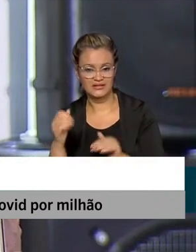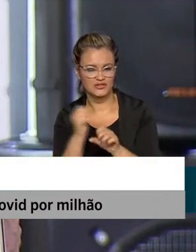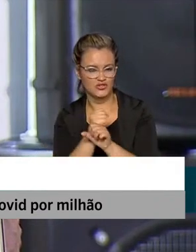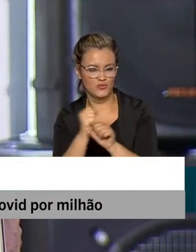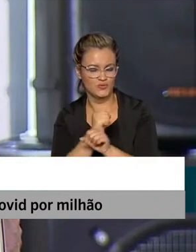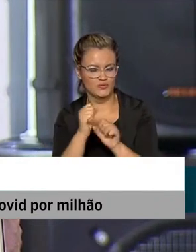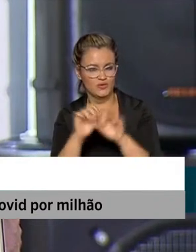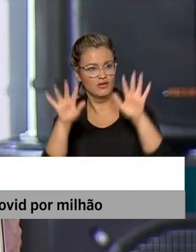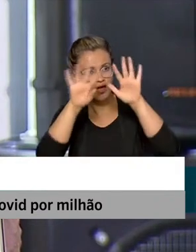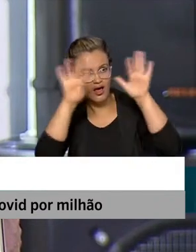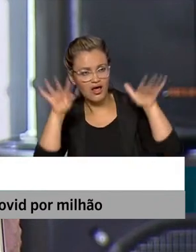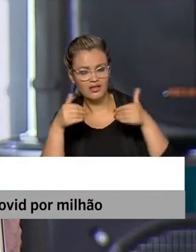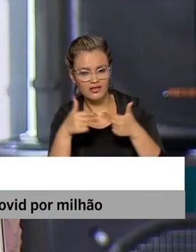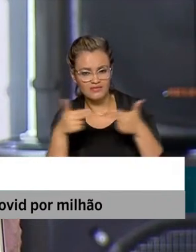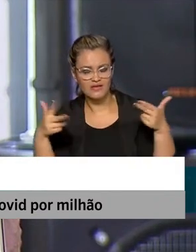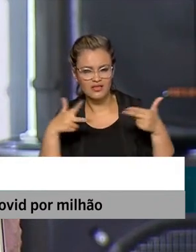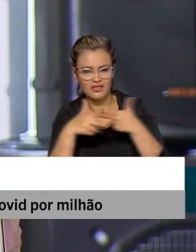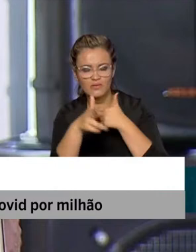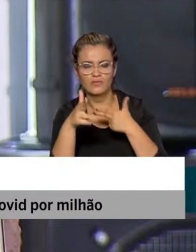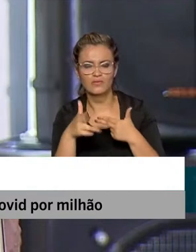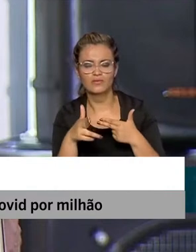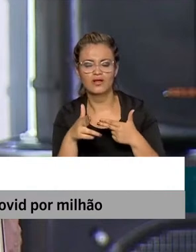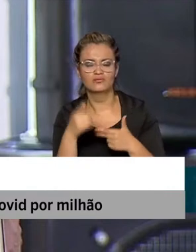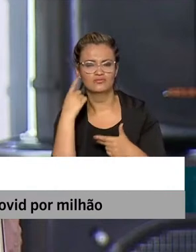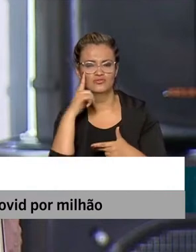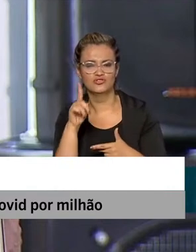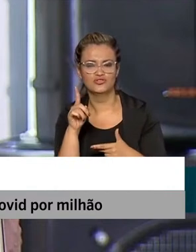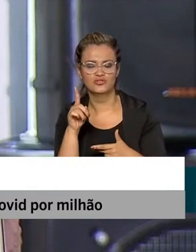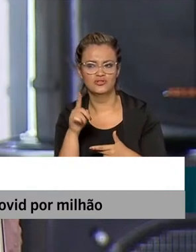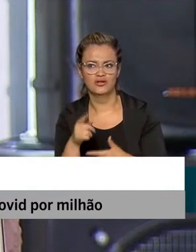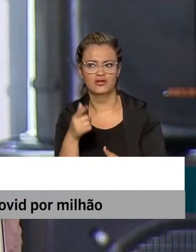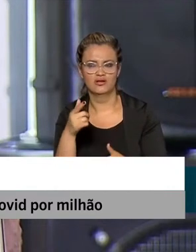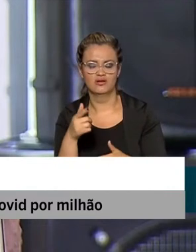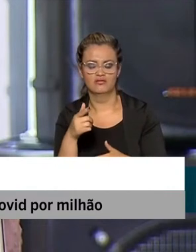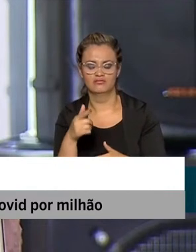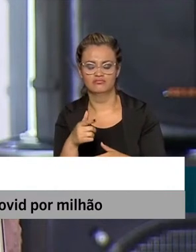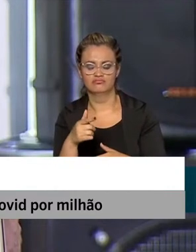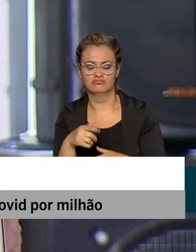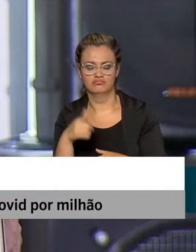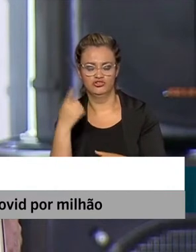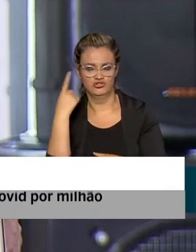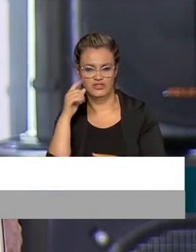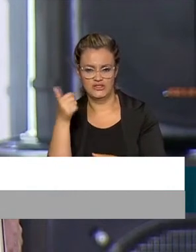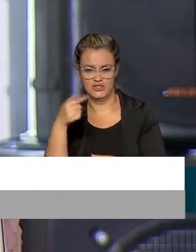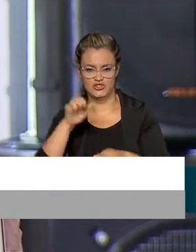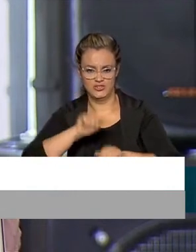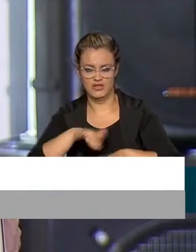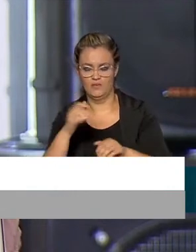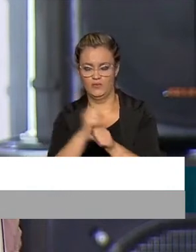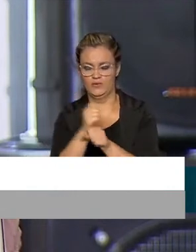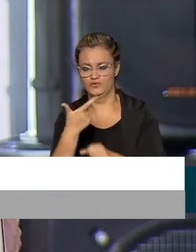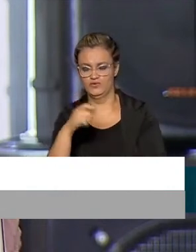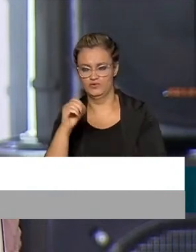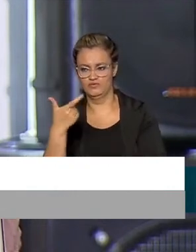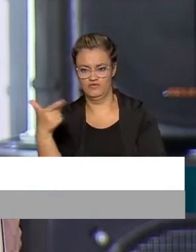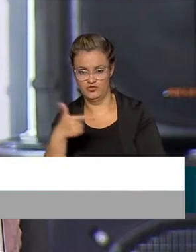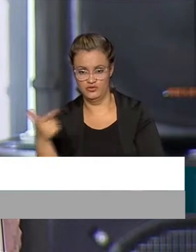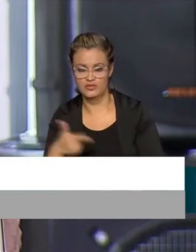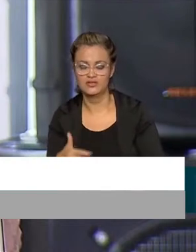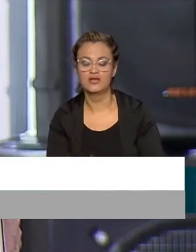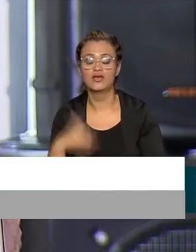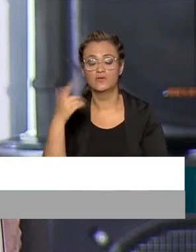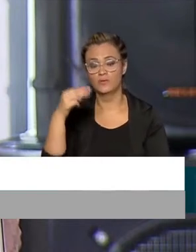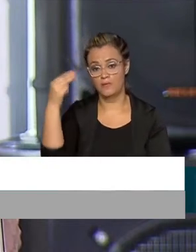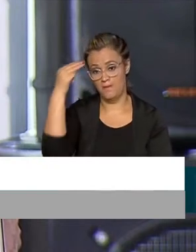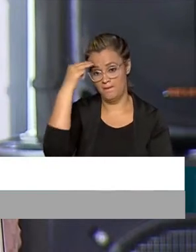andamento para ser inaugurado no bicentenário da Independência, em 2022, bem como o projeto do Memorial Duque de Caxias